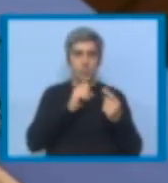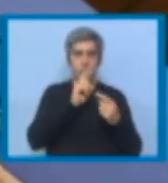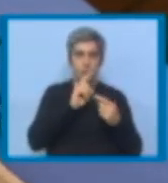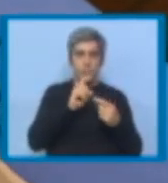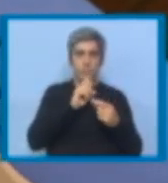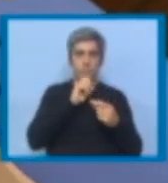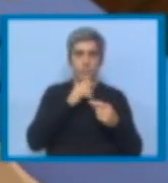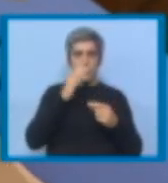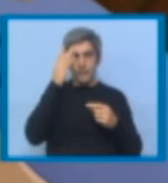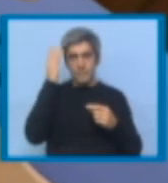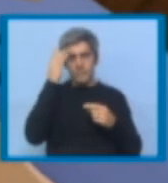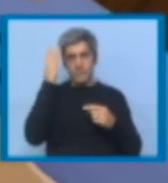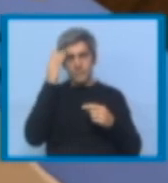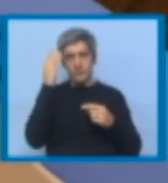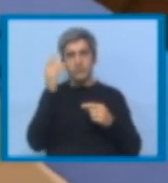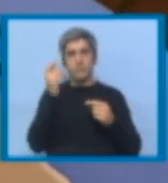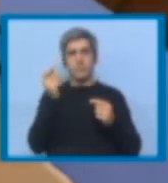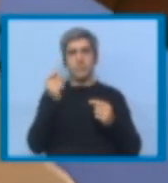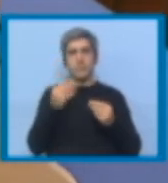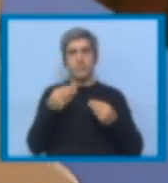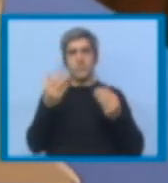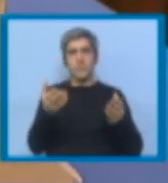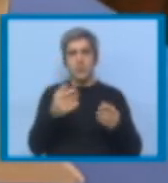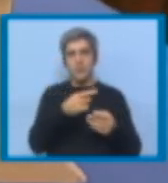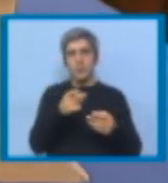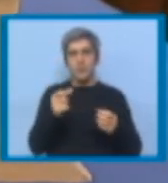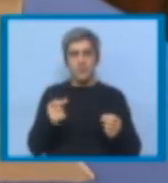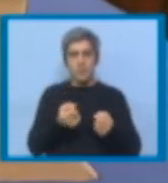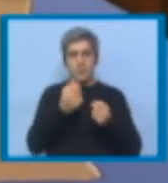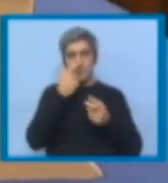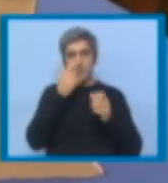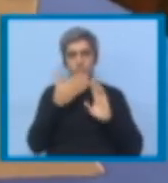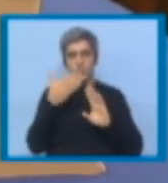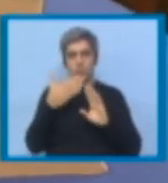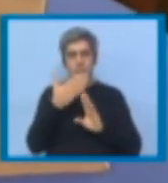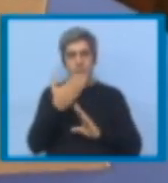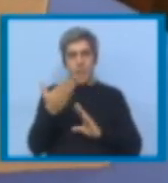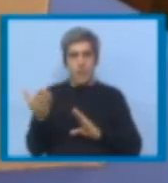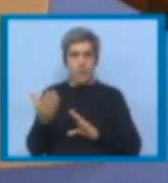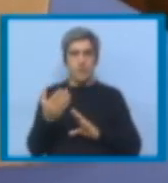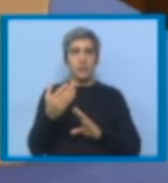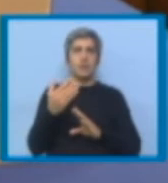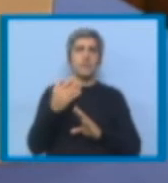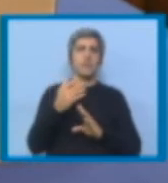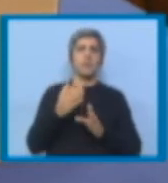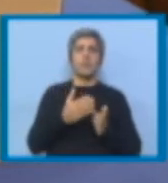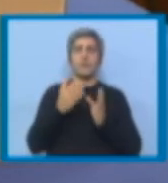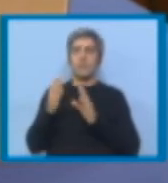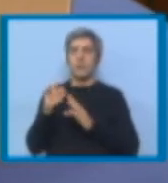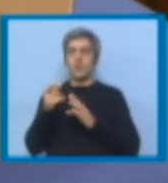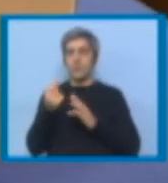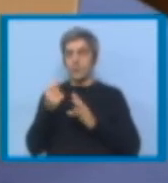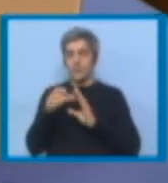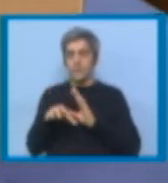que podiam ser mais facilmente entregues para socorrer situações urgentes, enquanto que os fundos